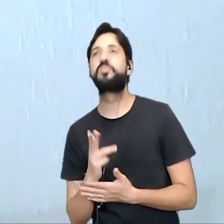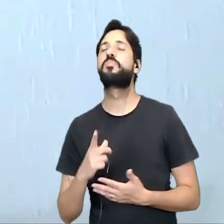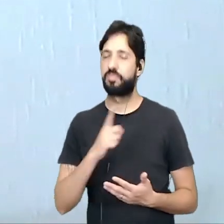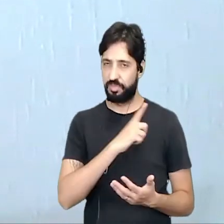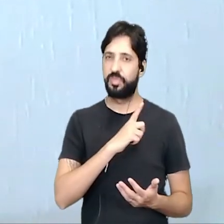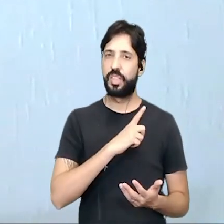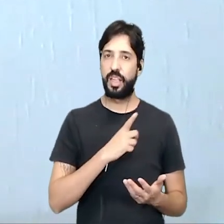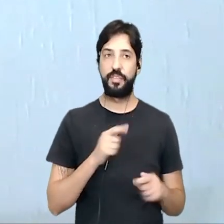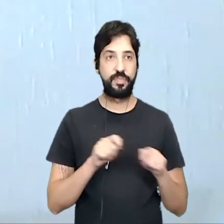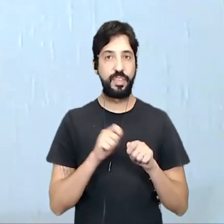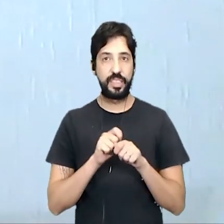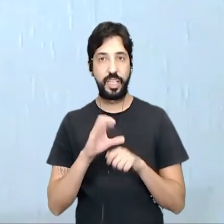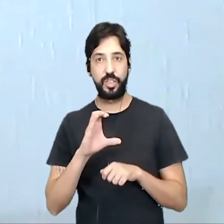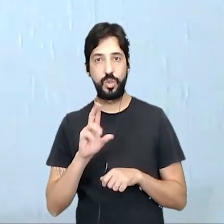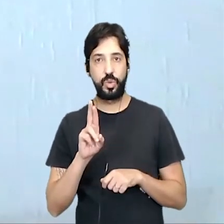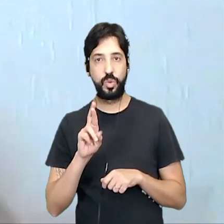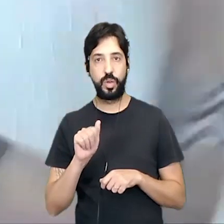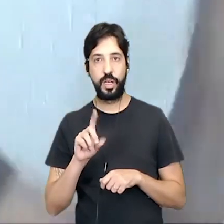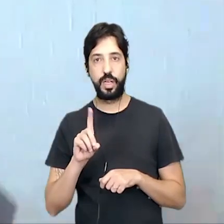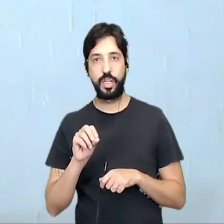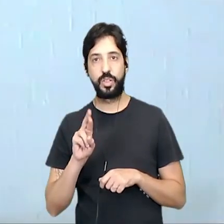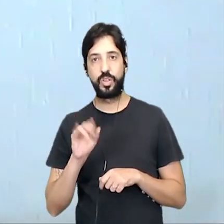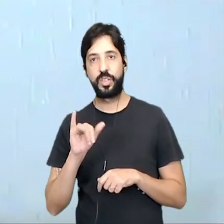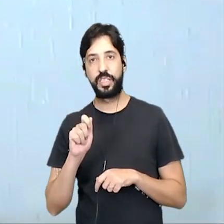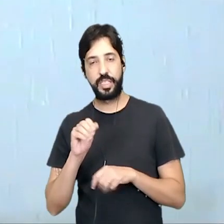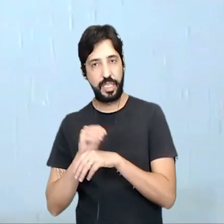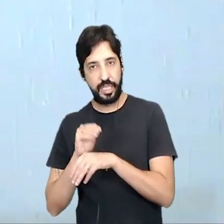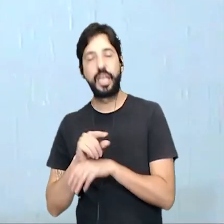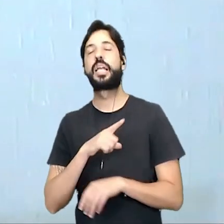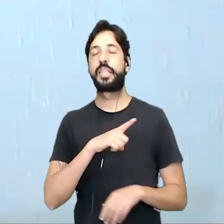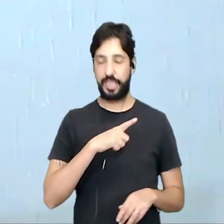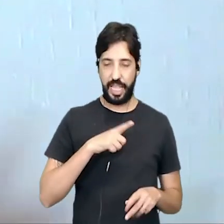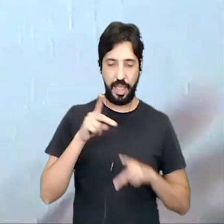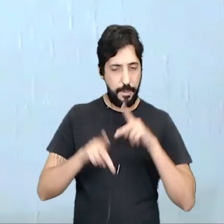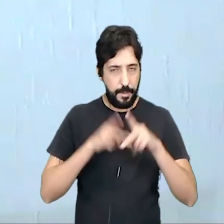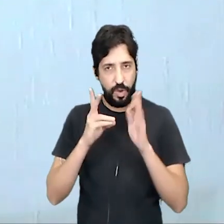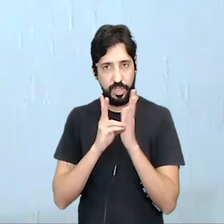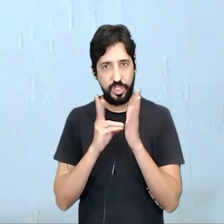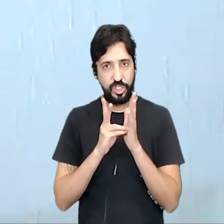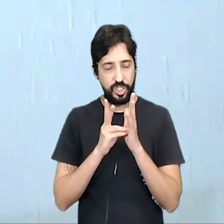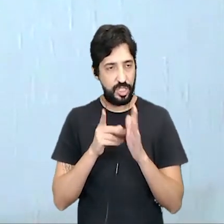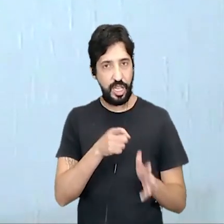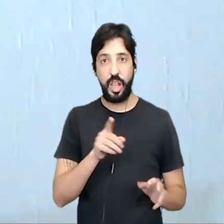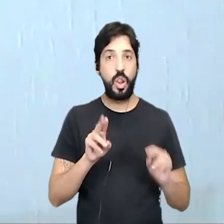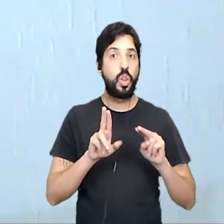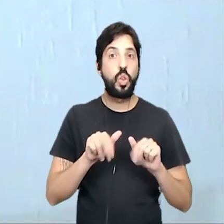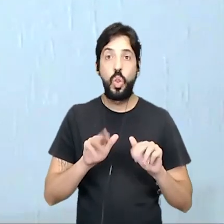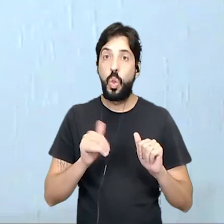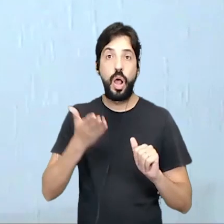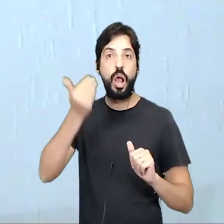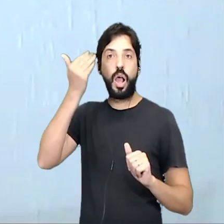no campo da arte, tipo artes plásticas. Tem gente fazendo curadoria, entrando em vários ambientes onde esses